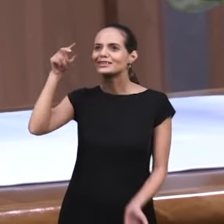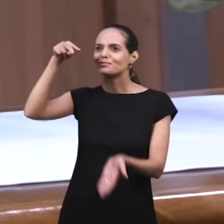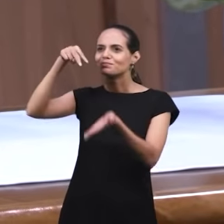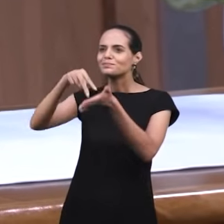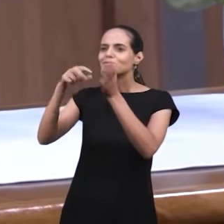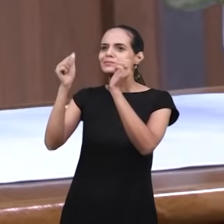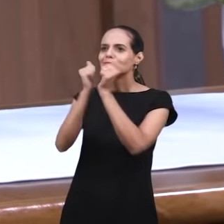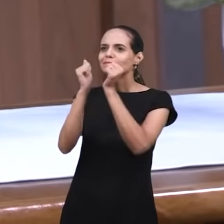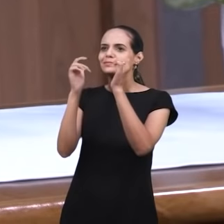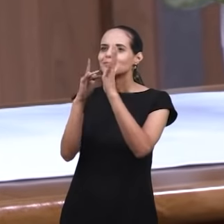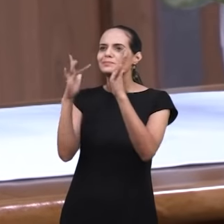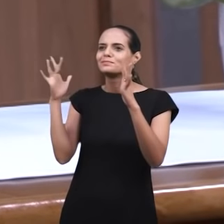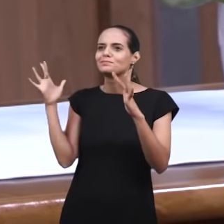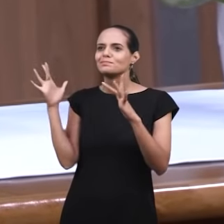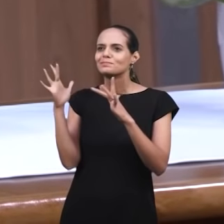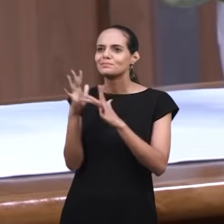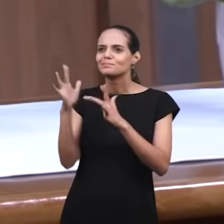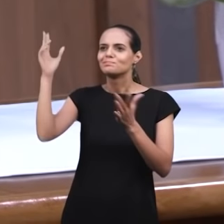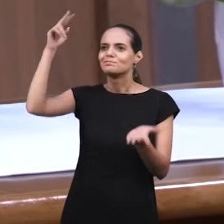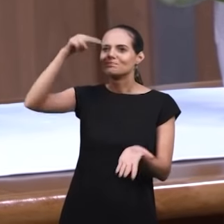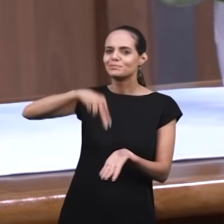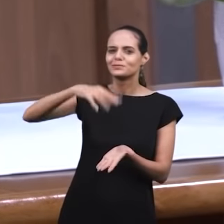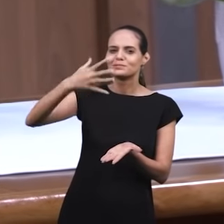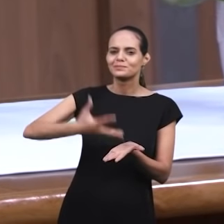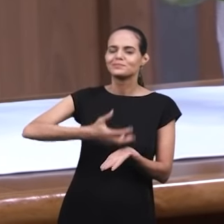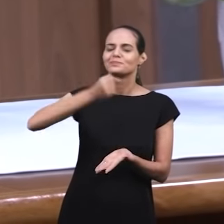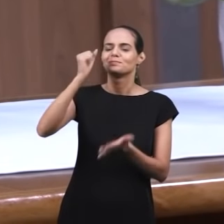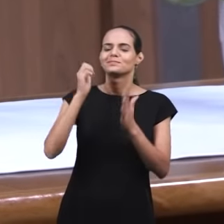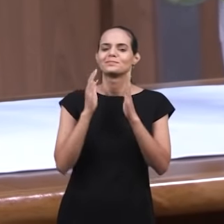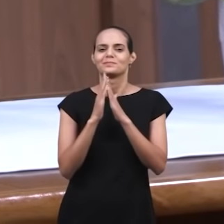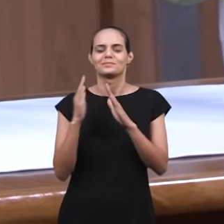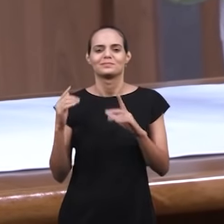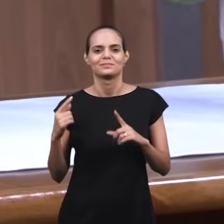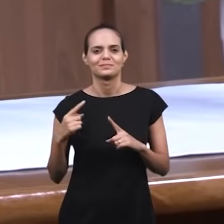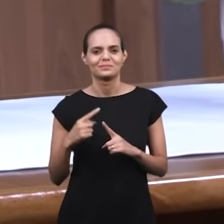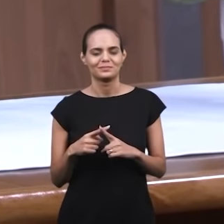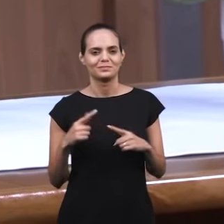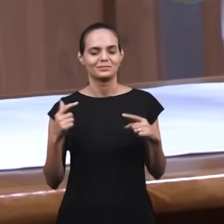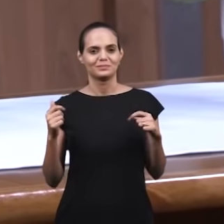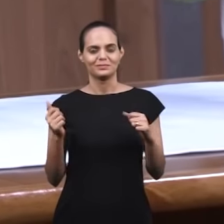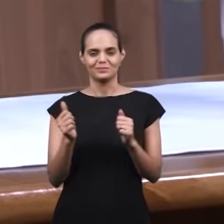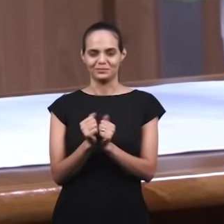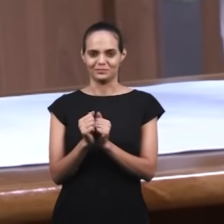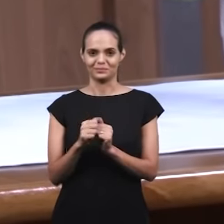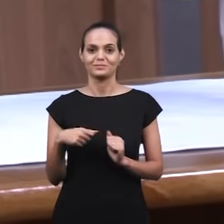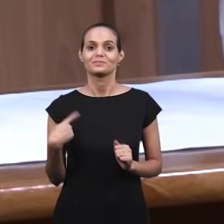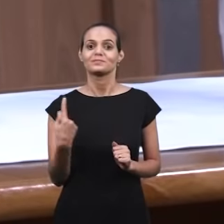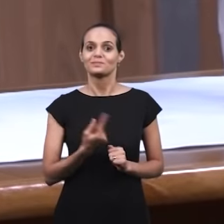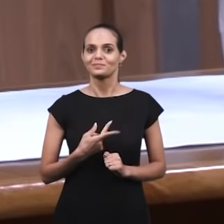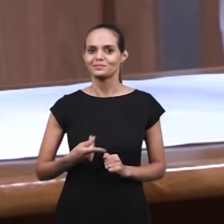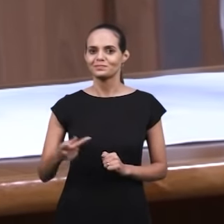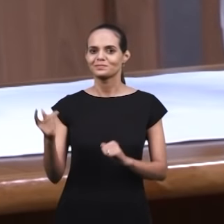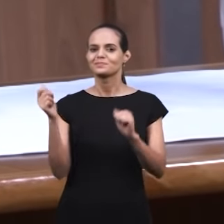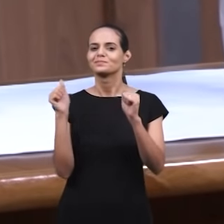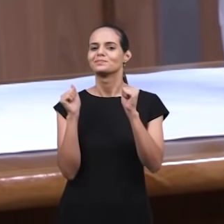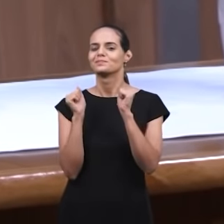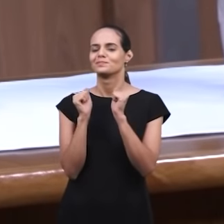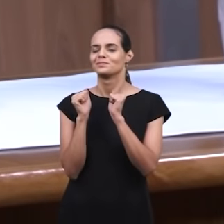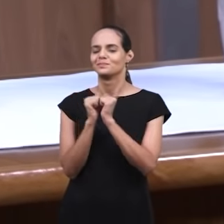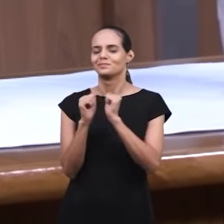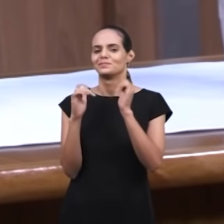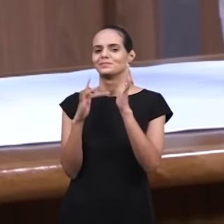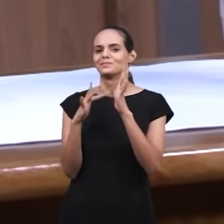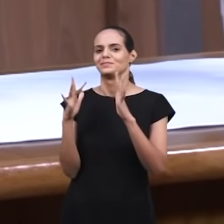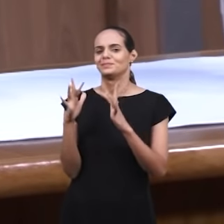o Senhor Jesus, que virá para buscar a sua igreja. Estaremos então eternamente com Ele, num